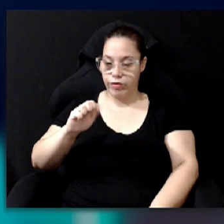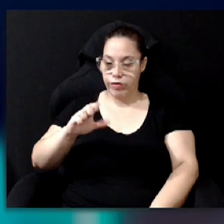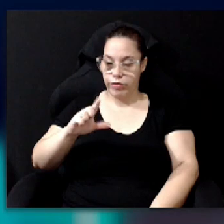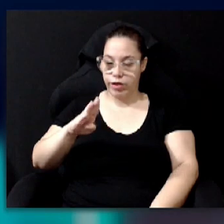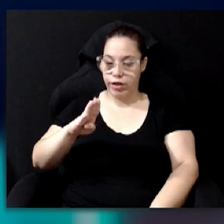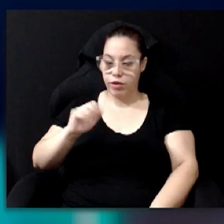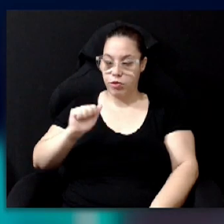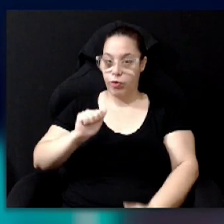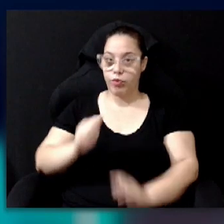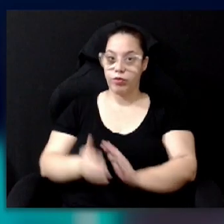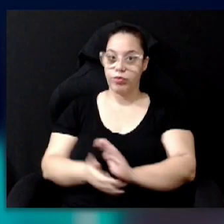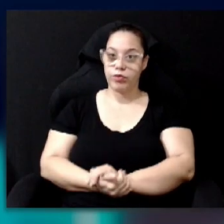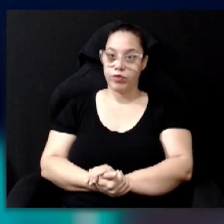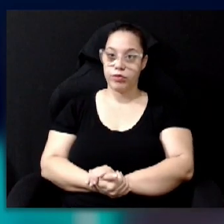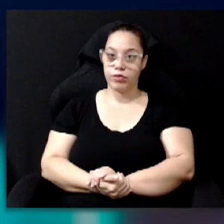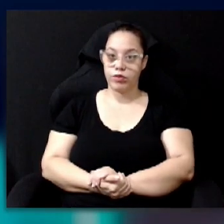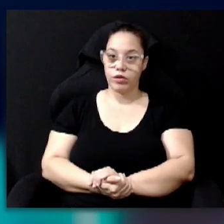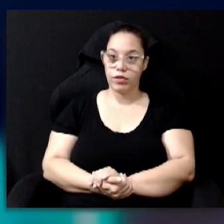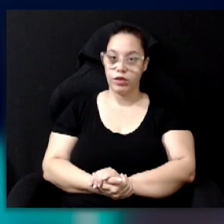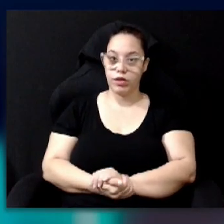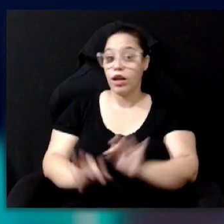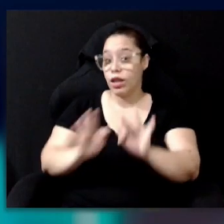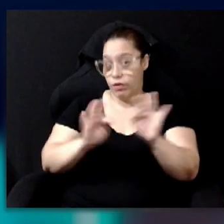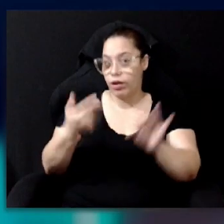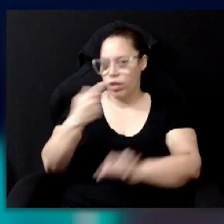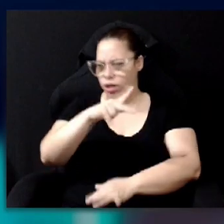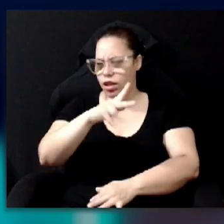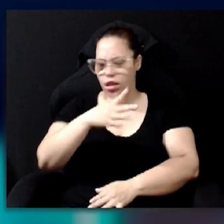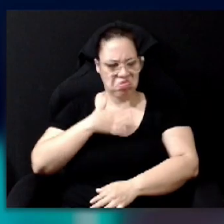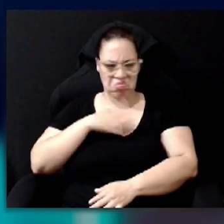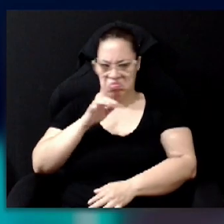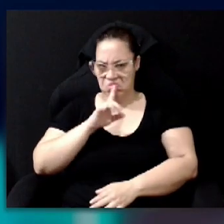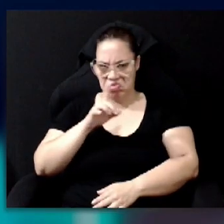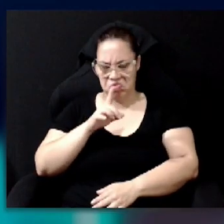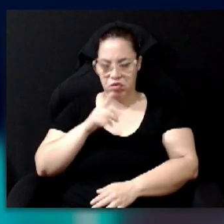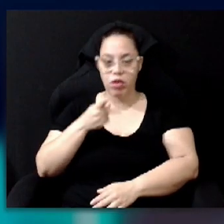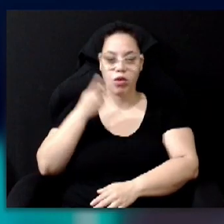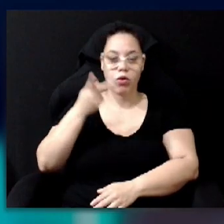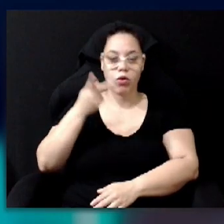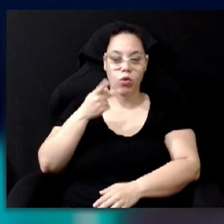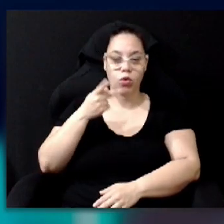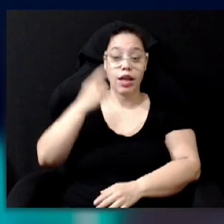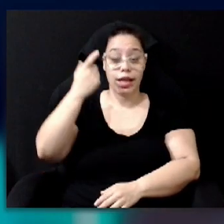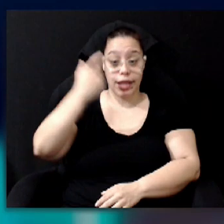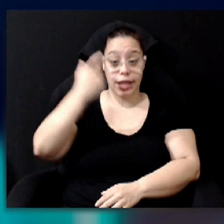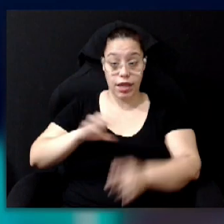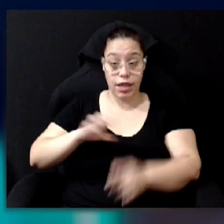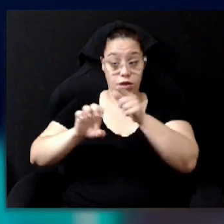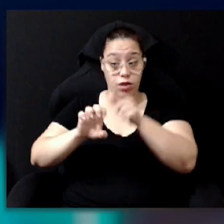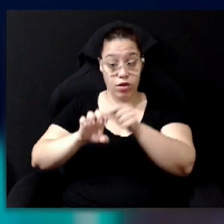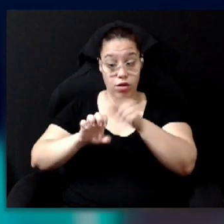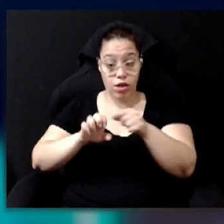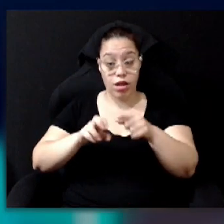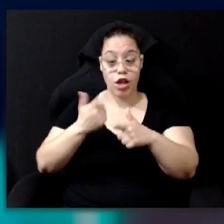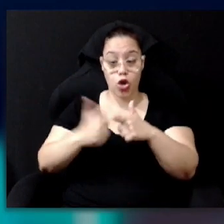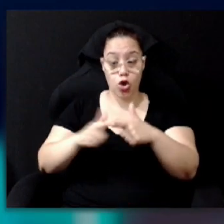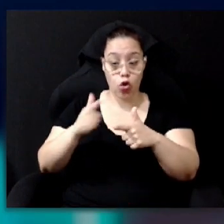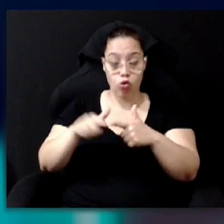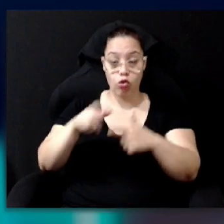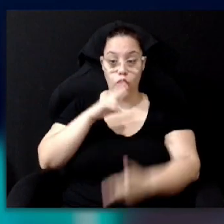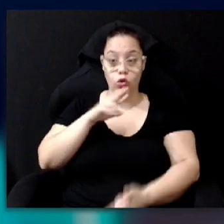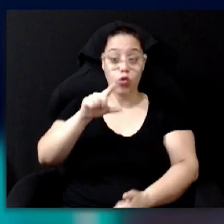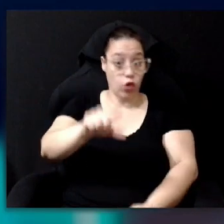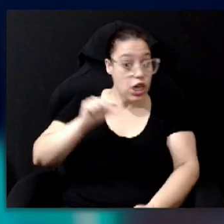A Alba, essa frase é dela, não é minha. Ela costuma dizer o seguinte: ser empresária, resolver problemas, fazer escolhas,